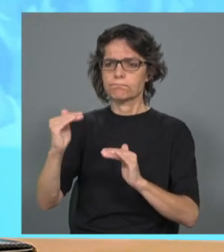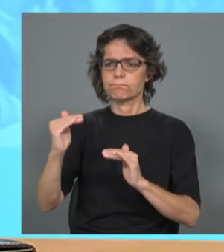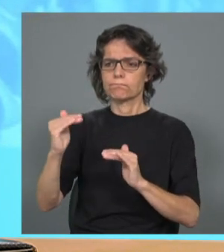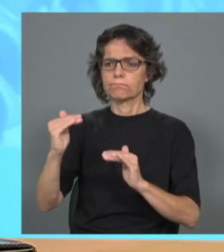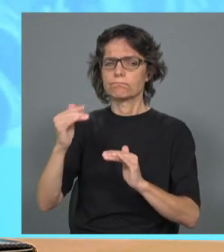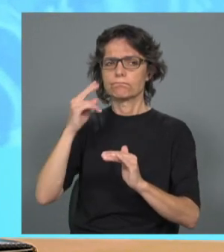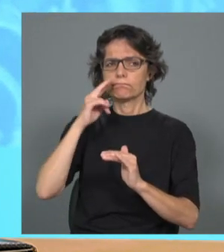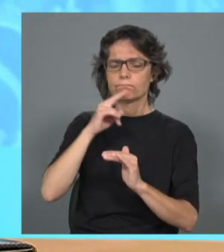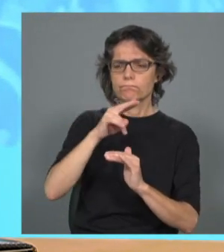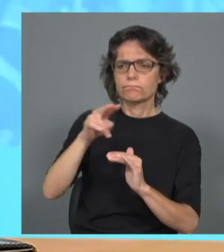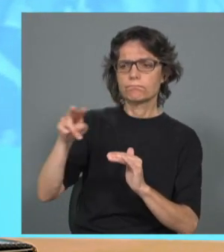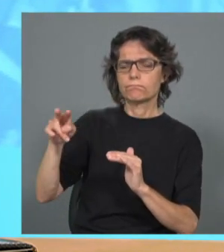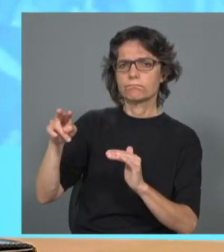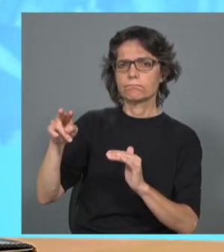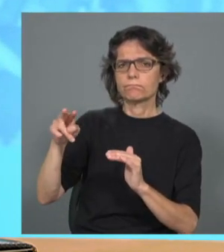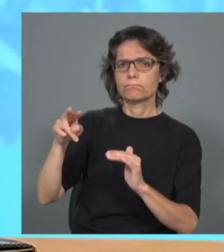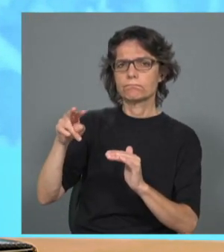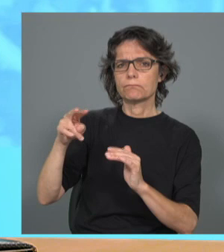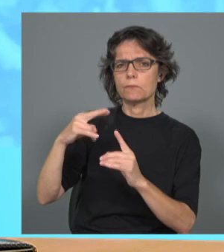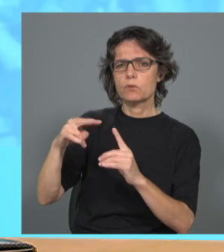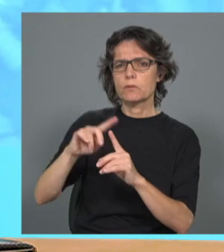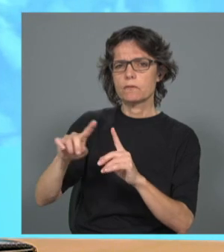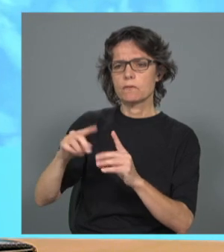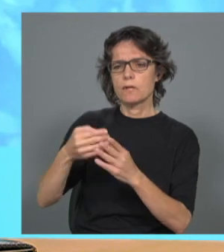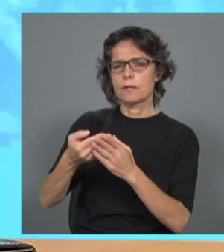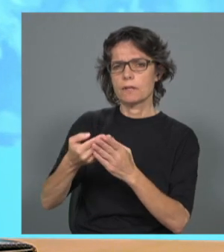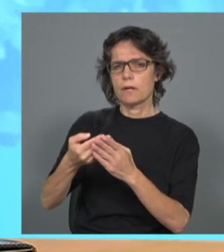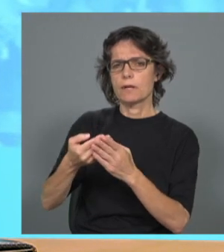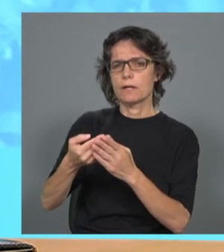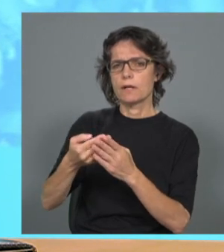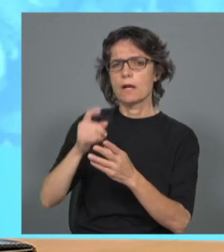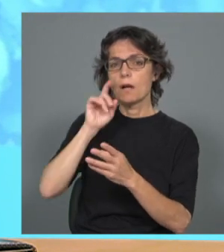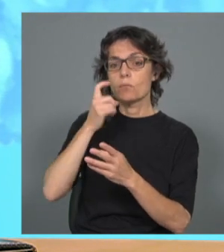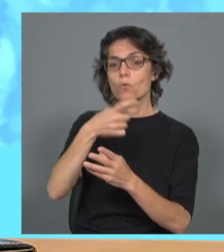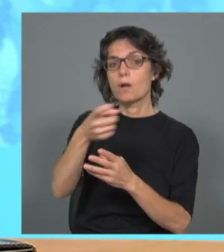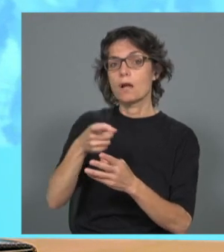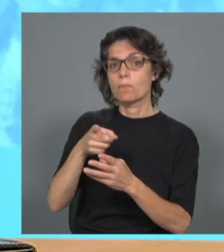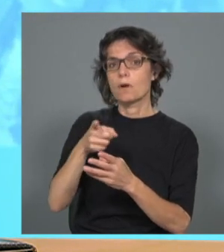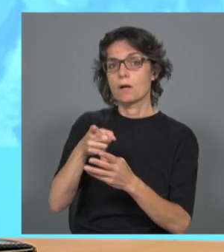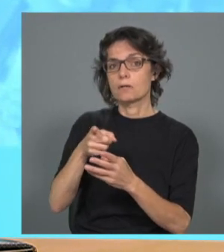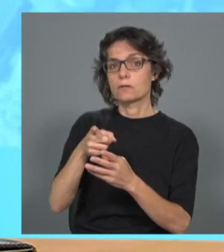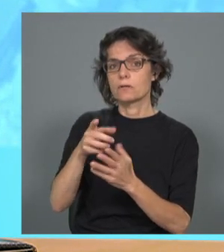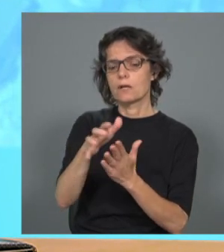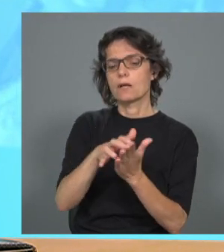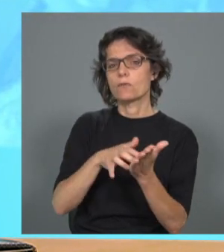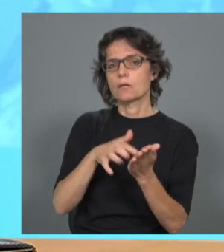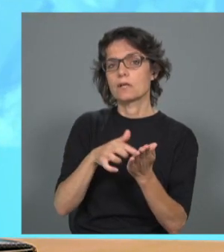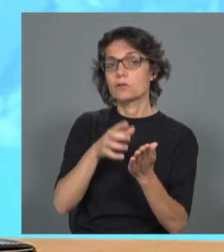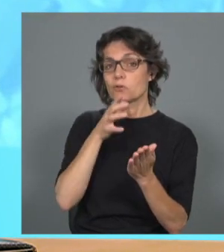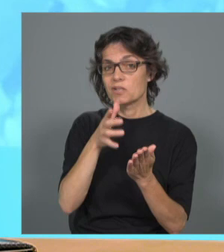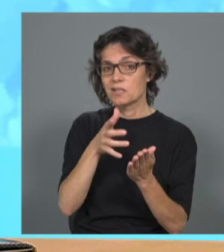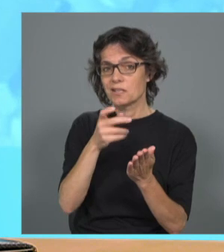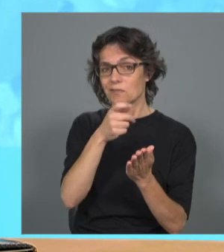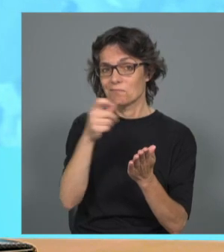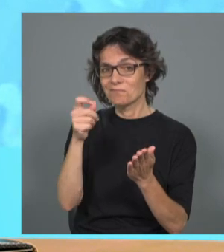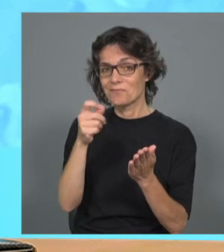um sentido novo, não é? E é o que nos remete para este texto, remete-nos exatamente para aí, lá está, essa paz que é muito